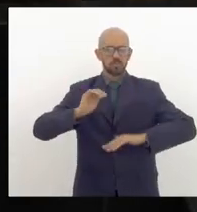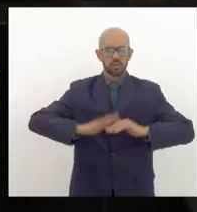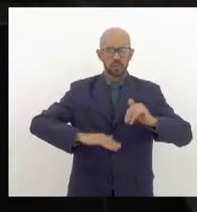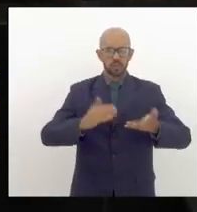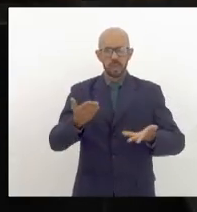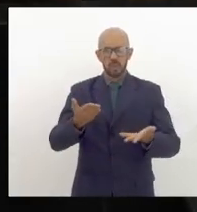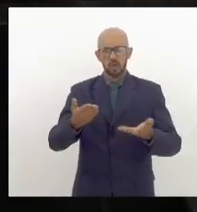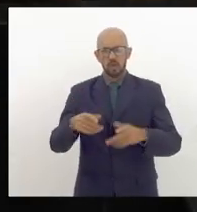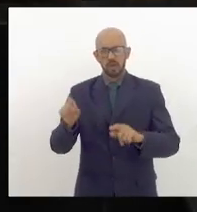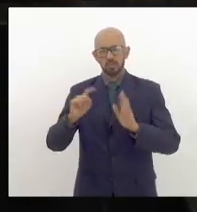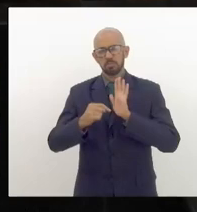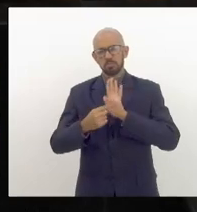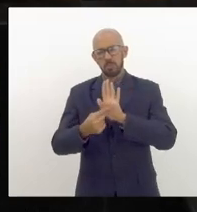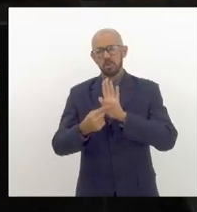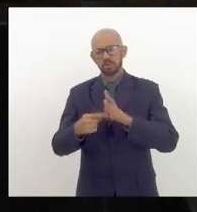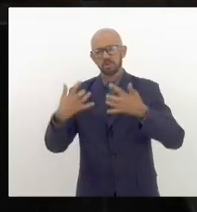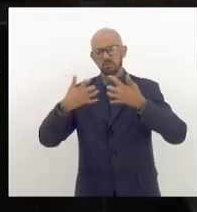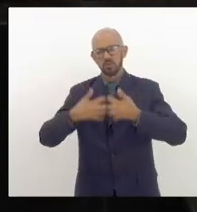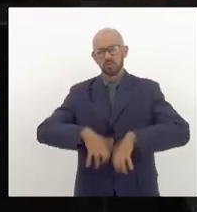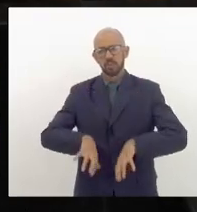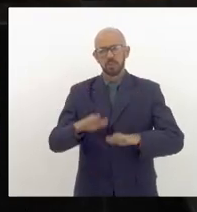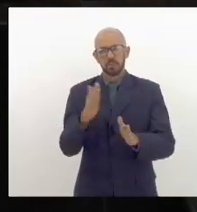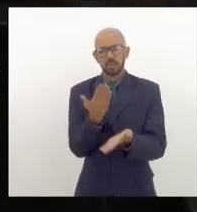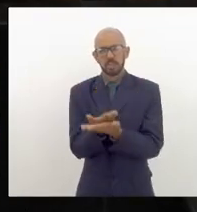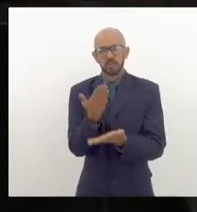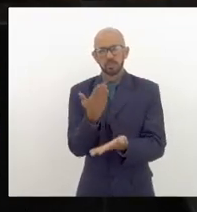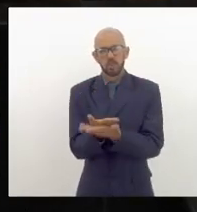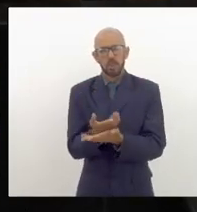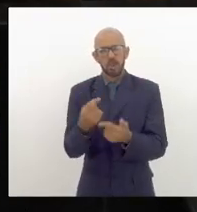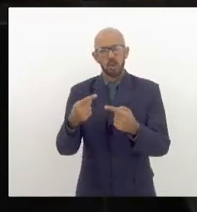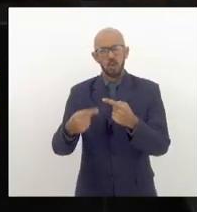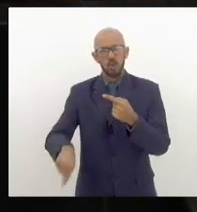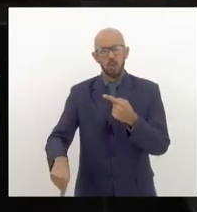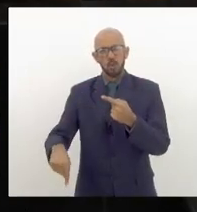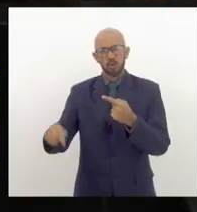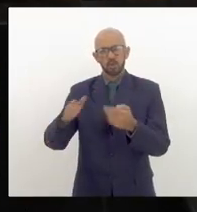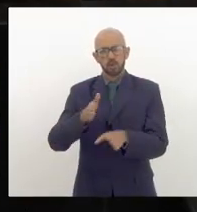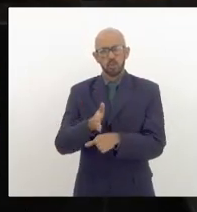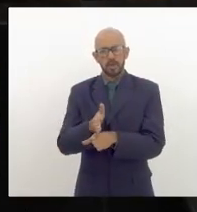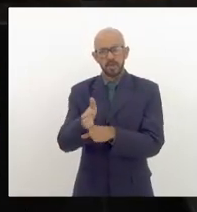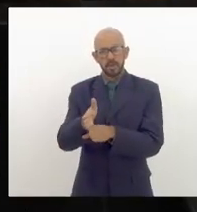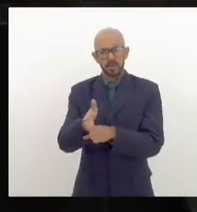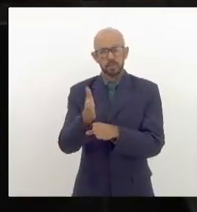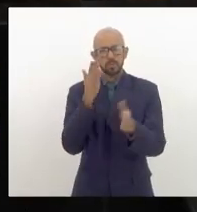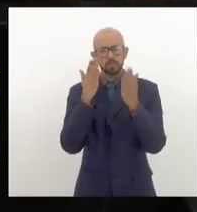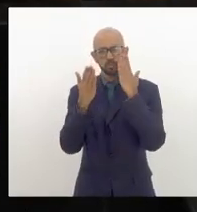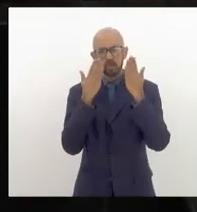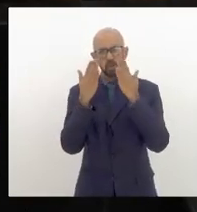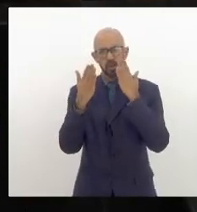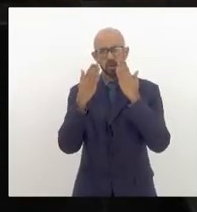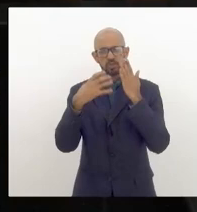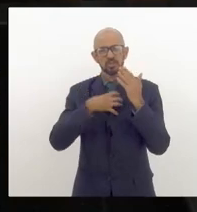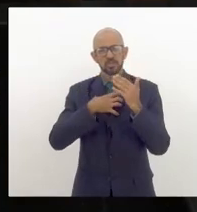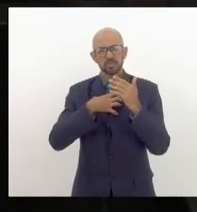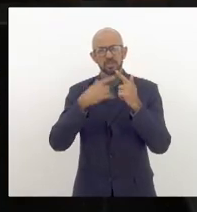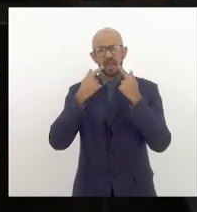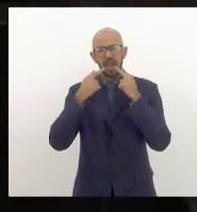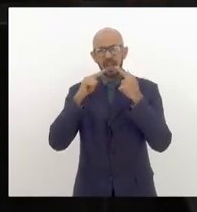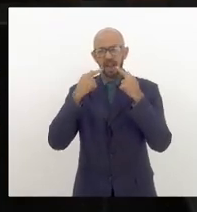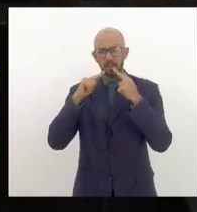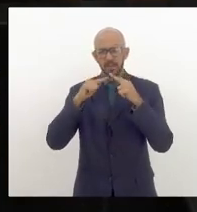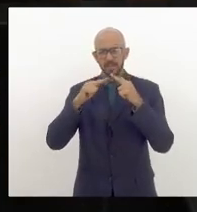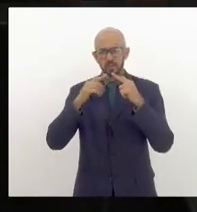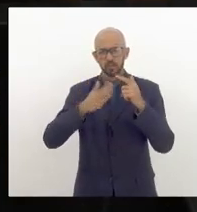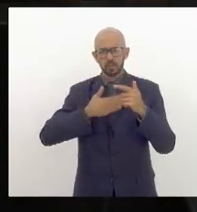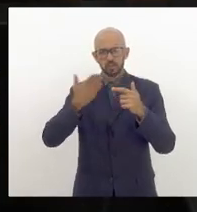contra o funcionamento cotidiano das escolas contra o equilíbrio psicológico dos alunos que estão muito afetados reclamam